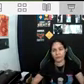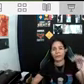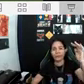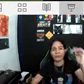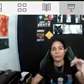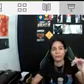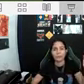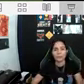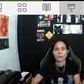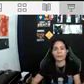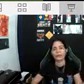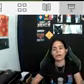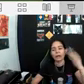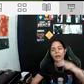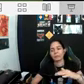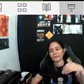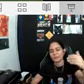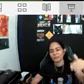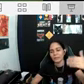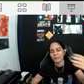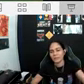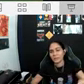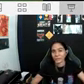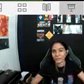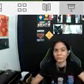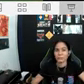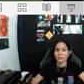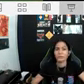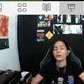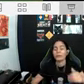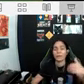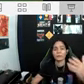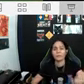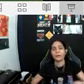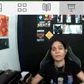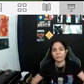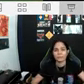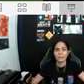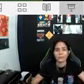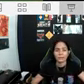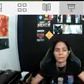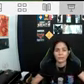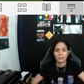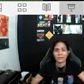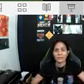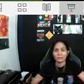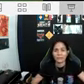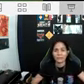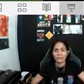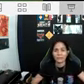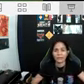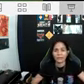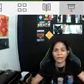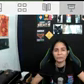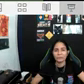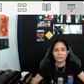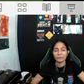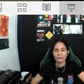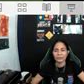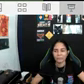responder. Quem leu e concordou, aí passa adiante e vai respondendo. E aí, no final, você vai receber aí